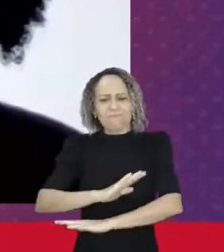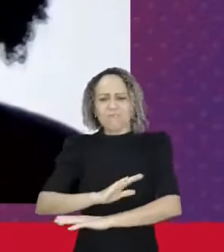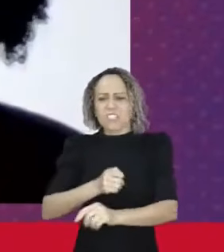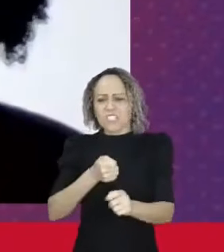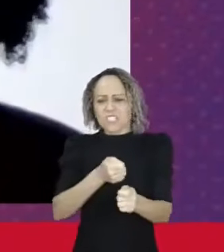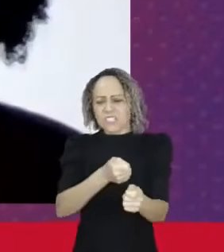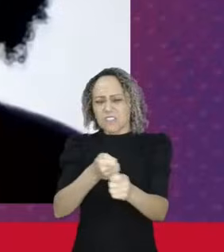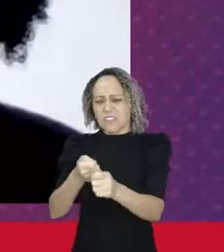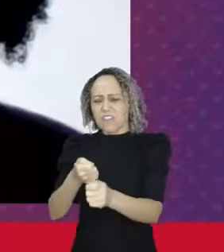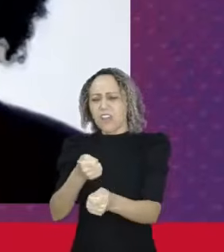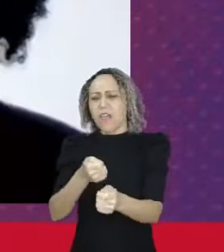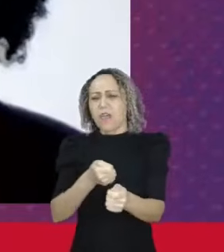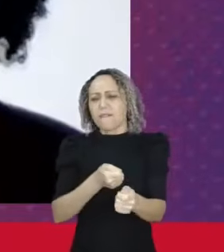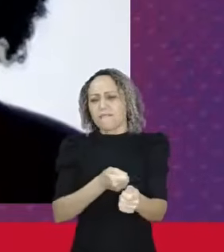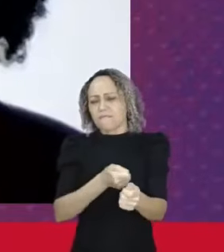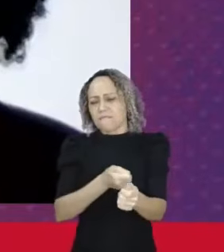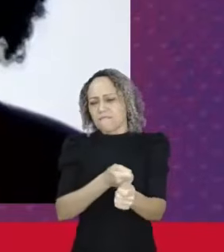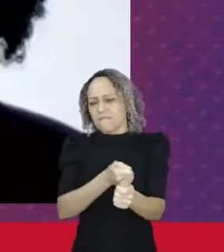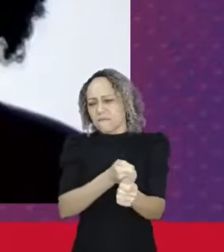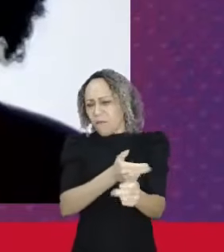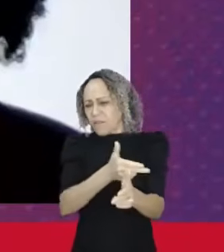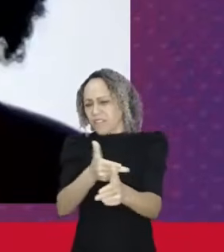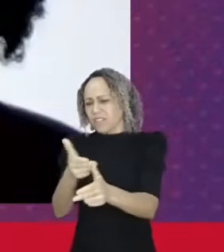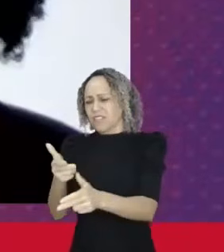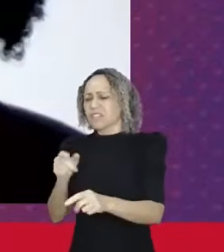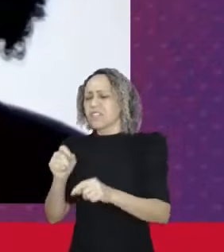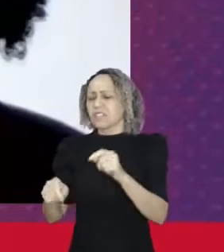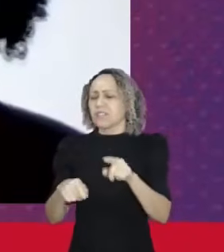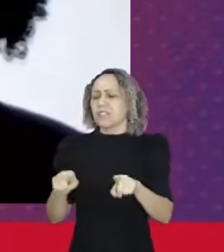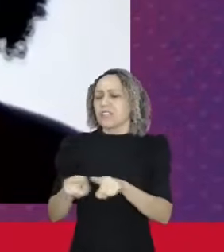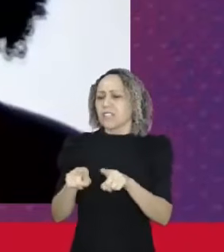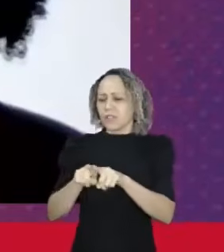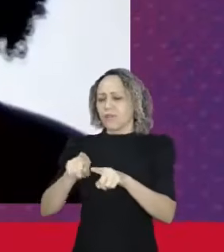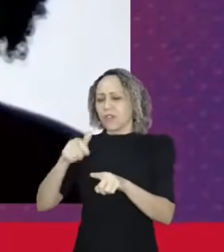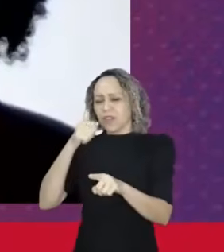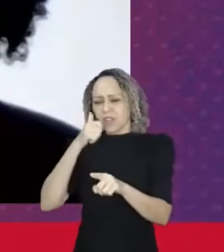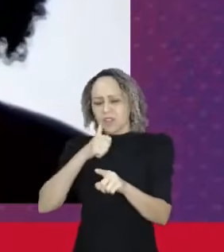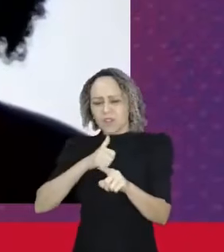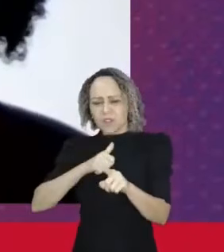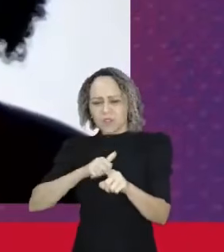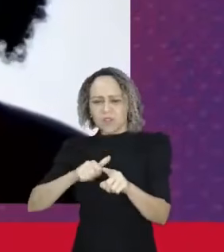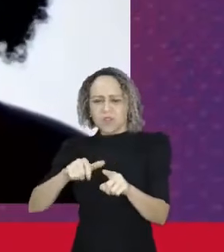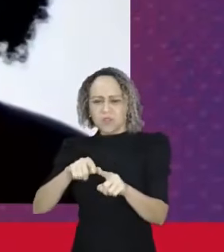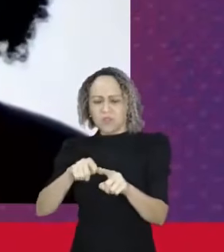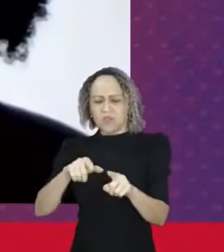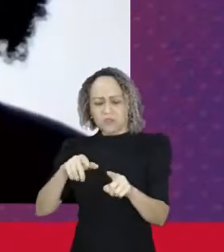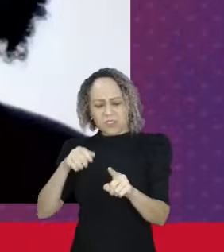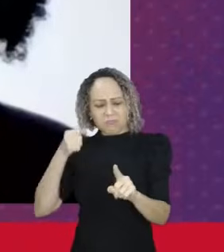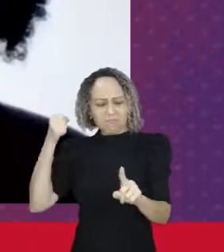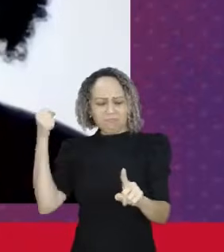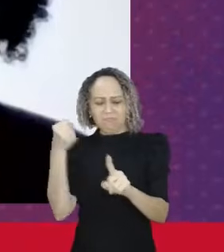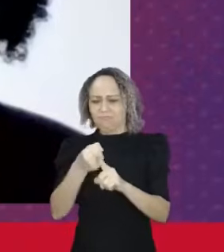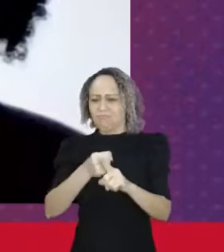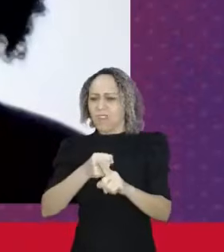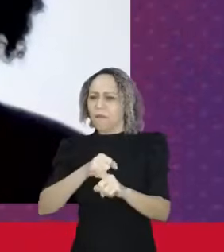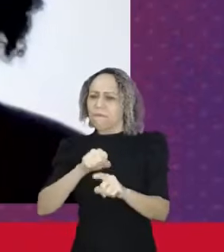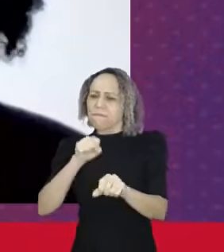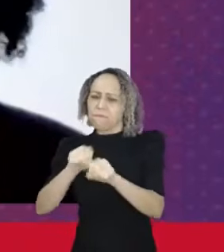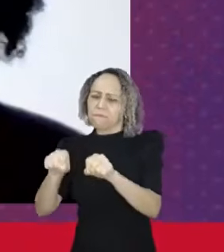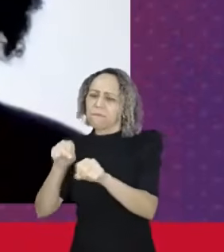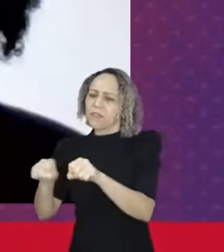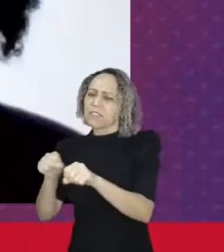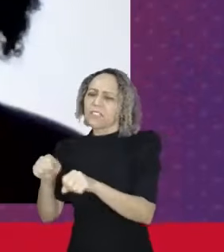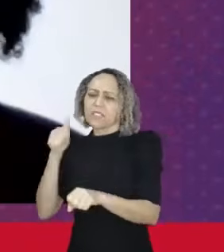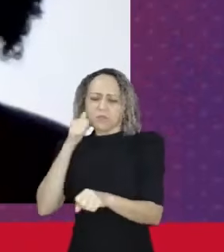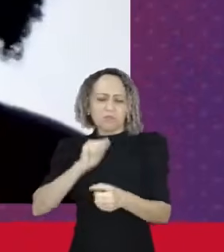deslocamentos compulsórios e a utilização do corpo das pessoas, o corpo de homens para servir o trabalho, o